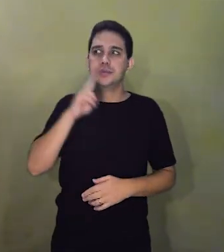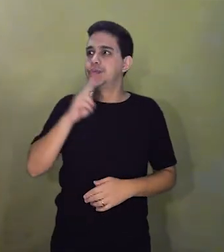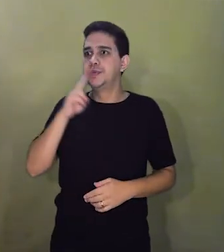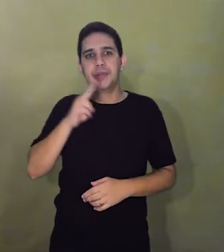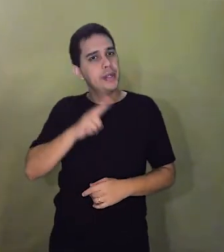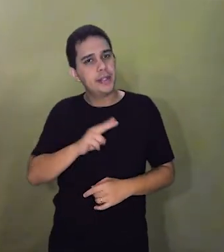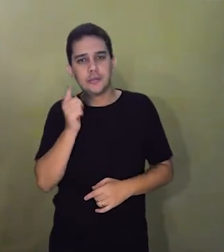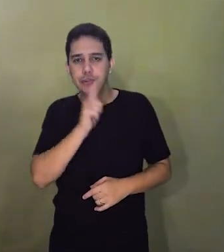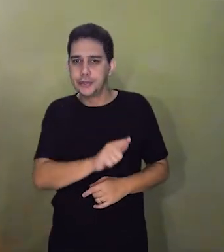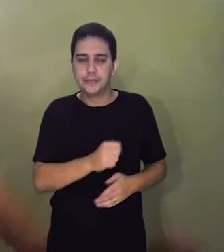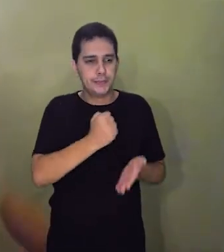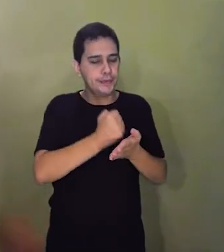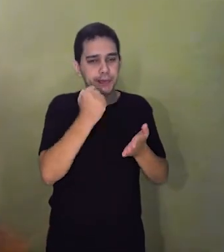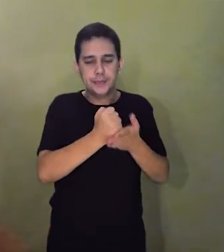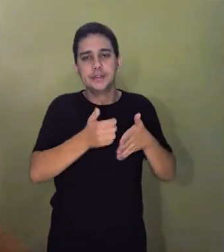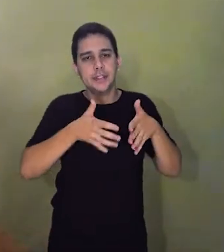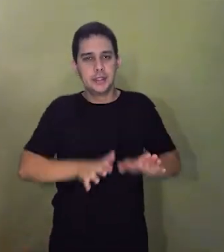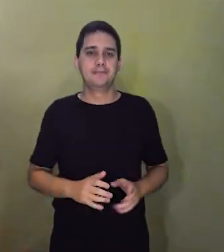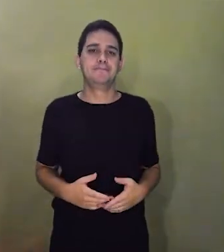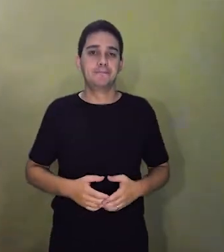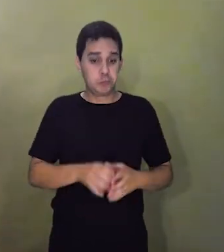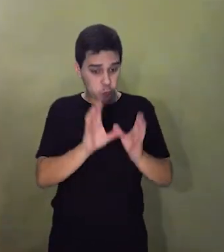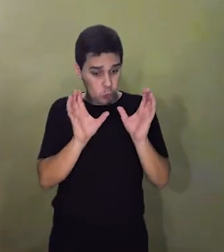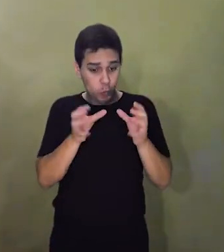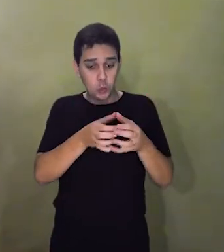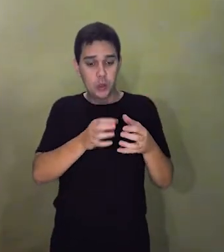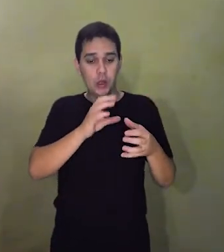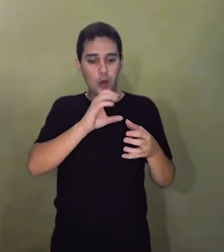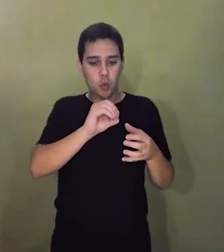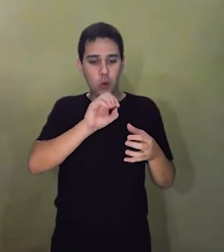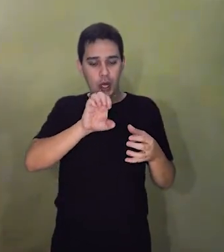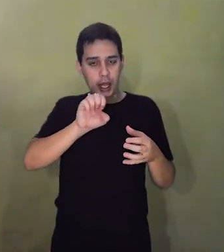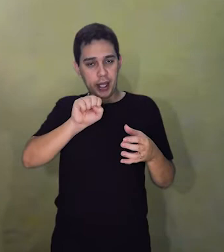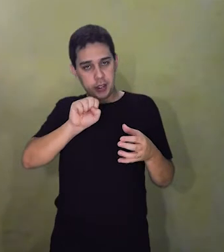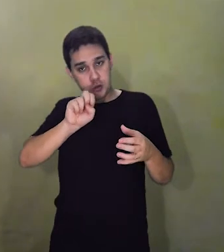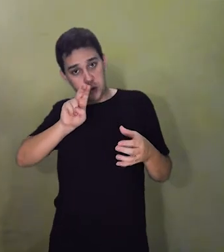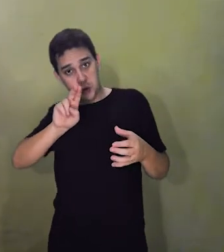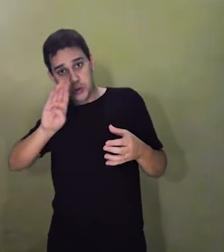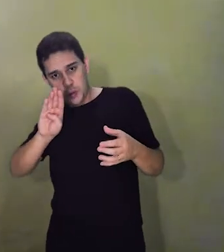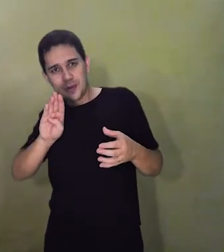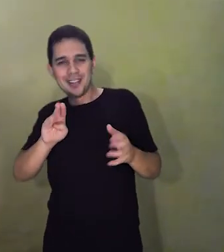desses documentos. A COESUB, muitas vezes, nos auxilia